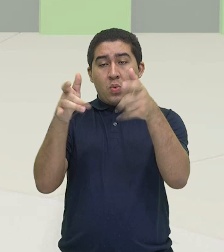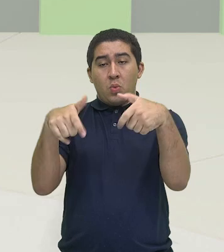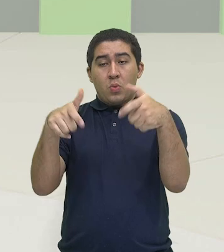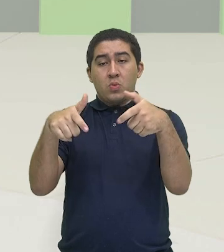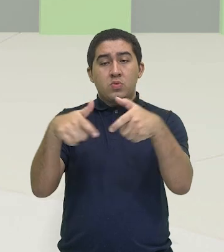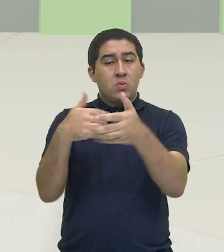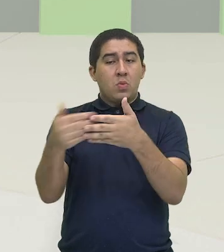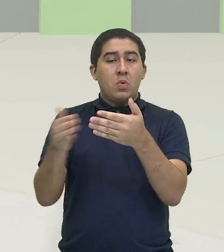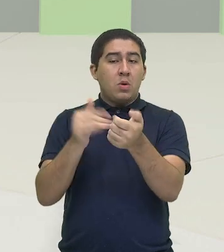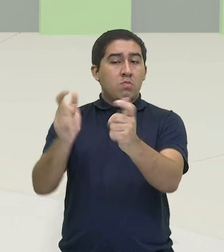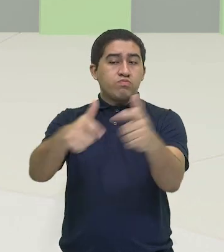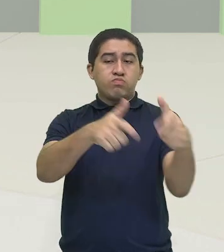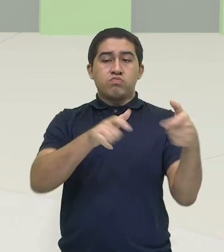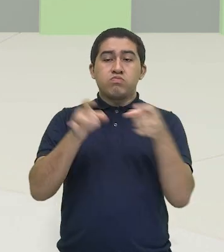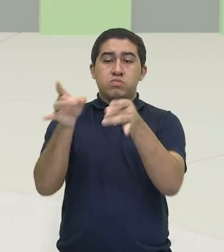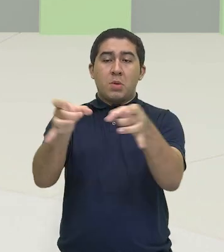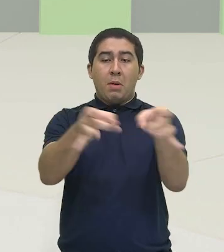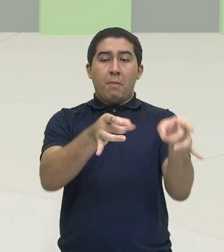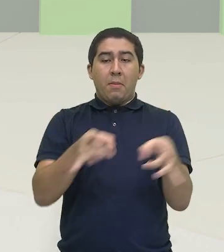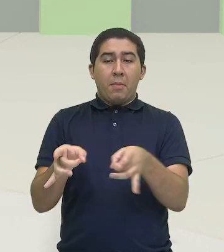em qualquer lugar, né,